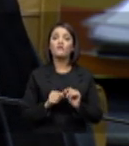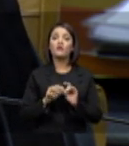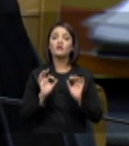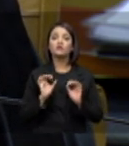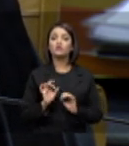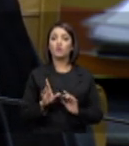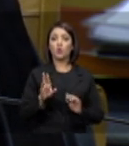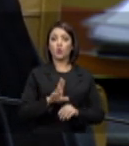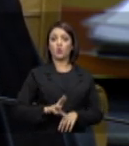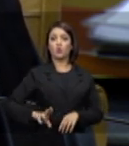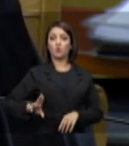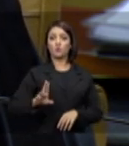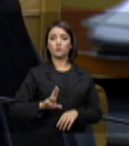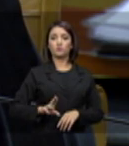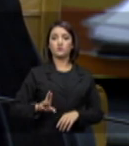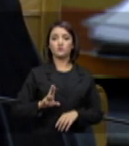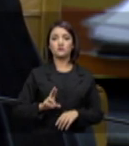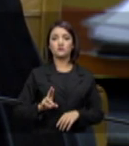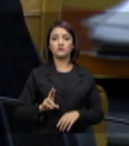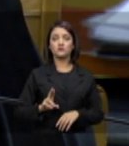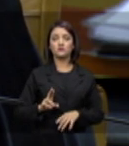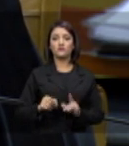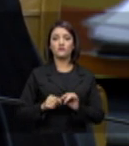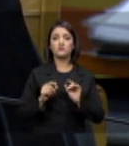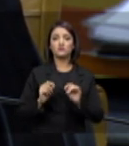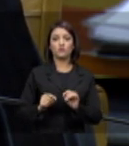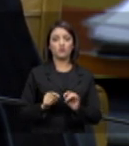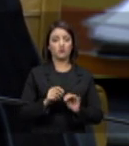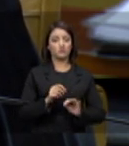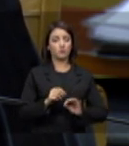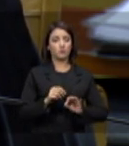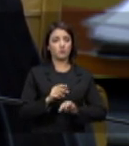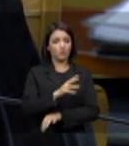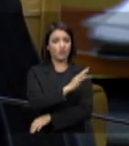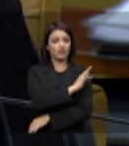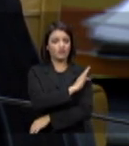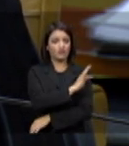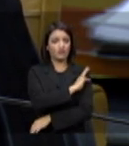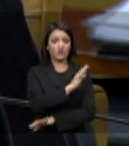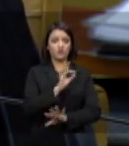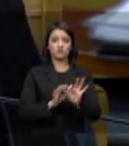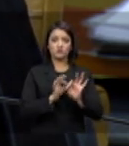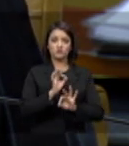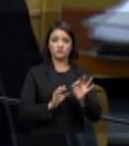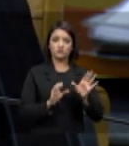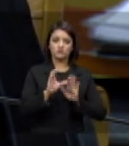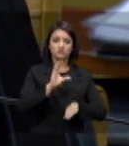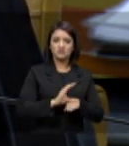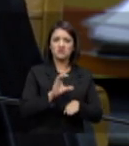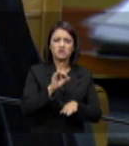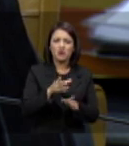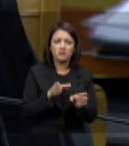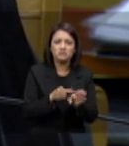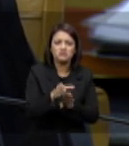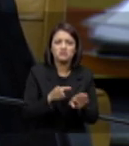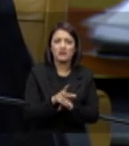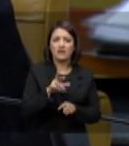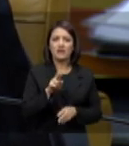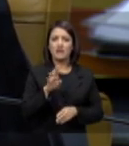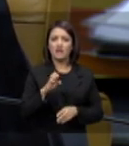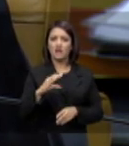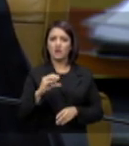usando uma técnica de jurisdição constitucional é uma recomendação podemos discutir